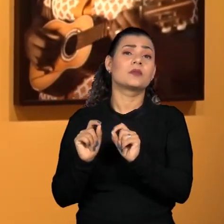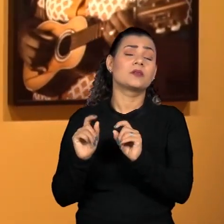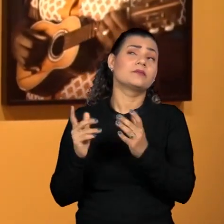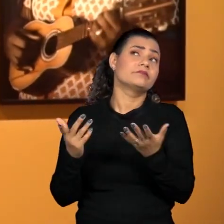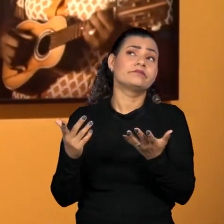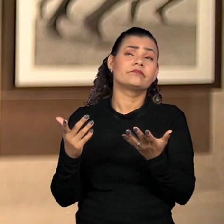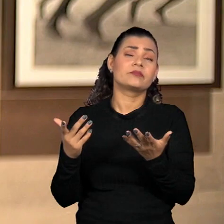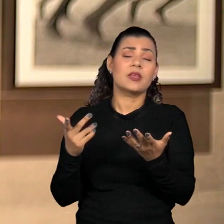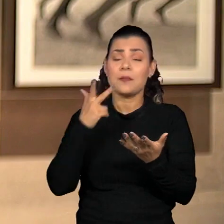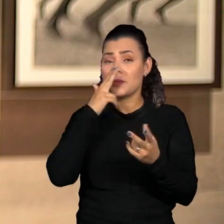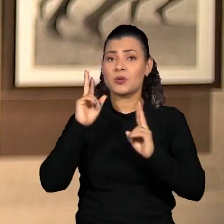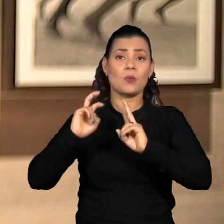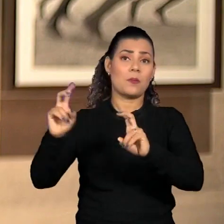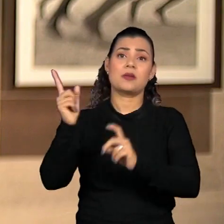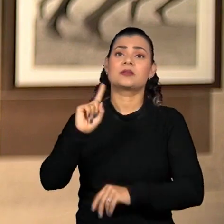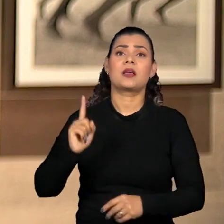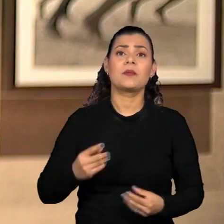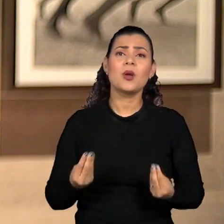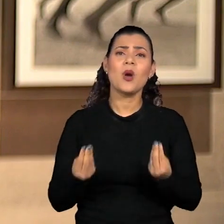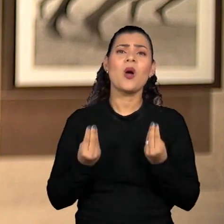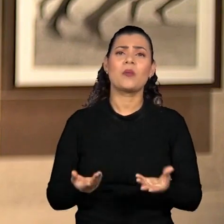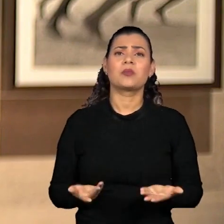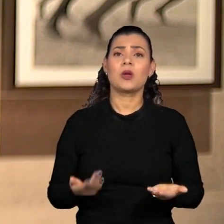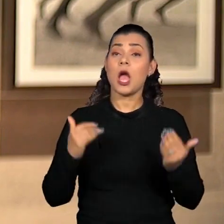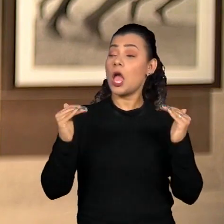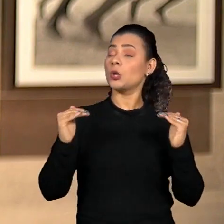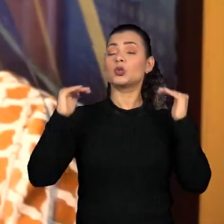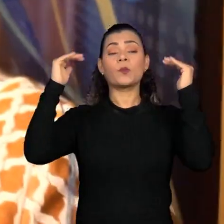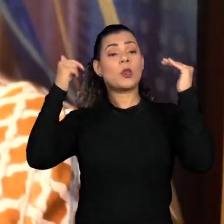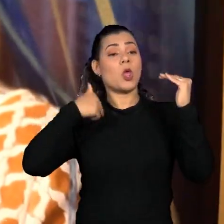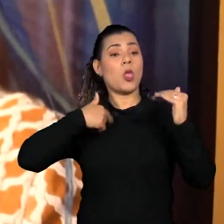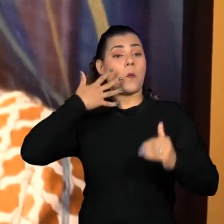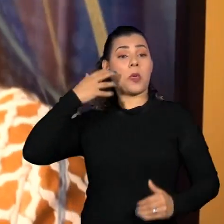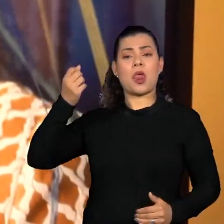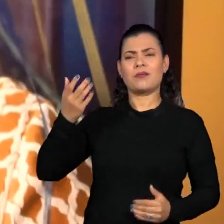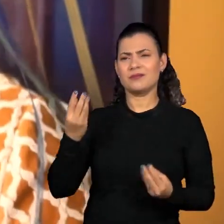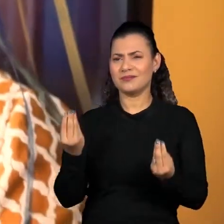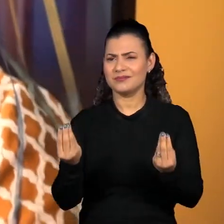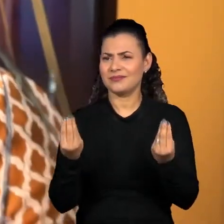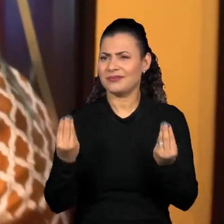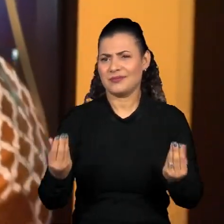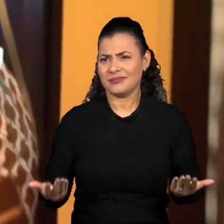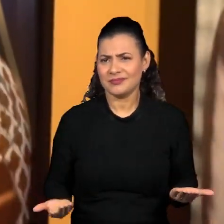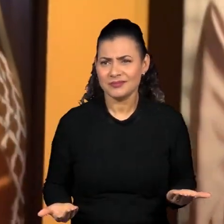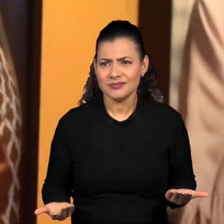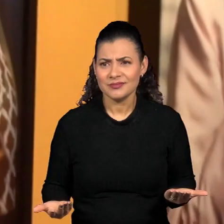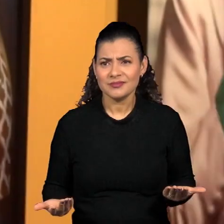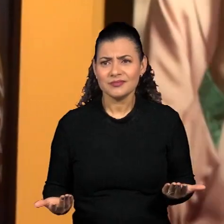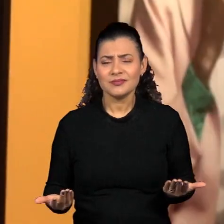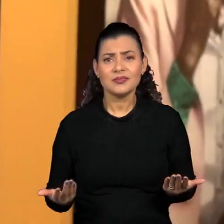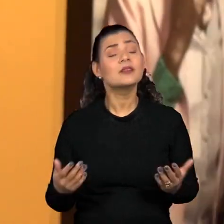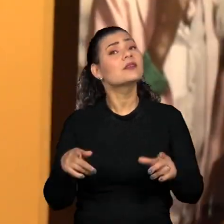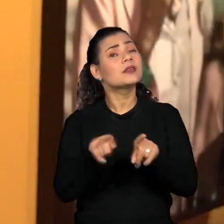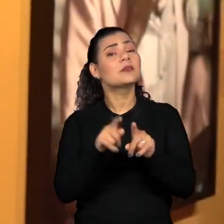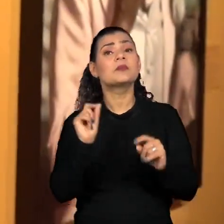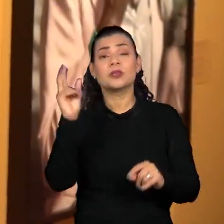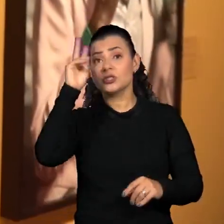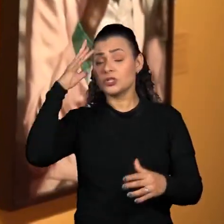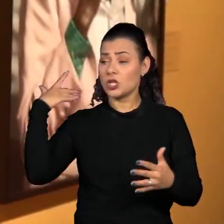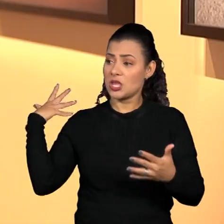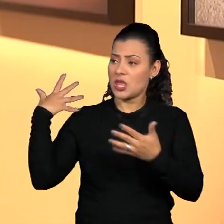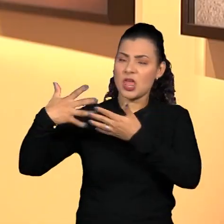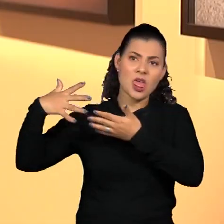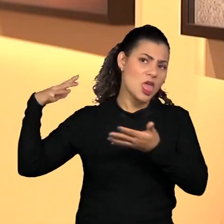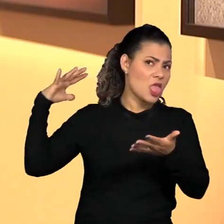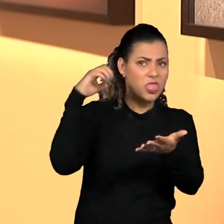se dá conta como é que uma pessoa acha-se superior só pela cor da pele. Primeiro, confiscaram a nossa própria história.